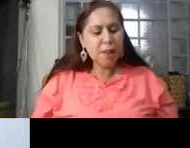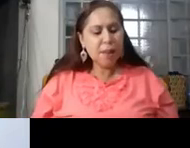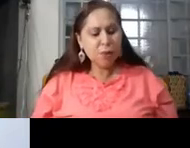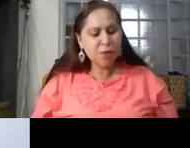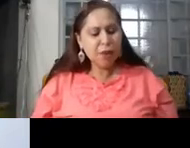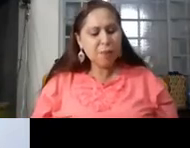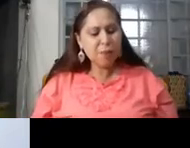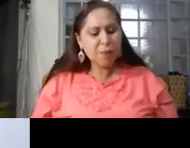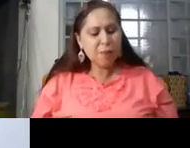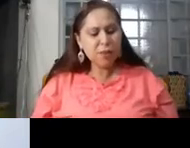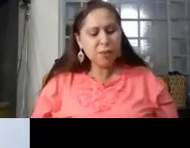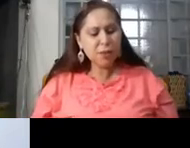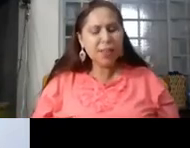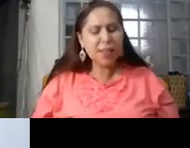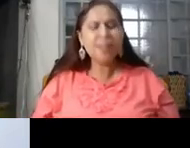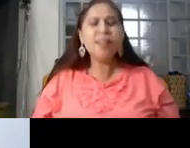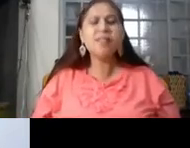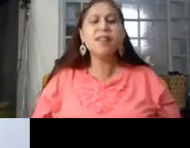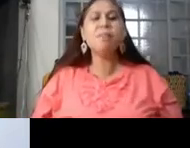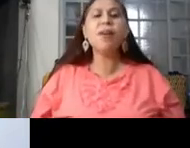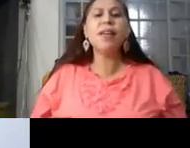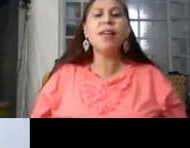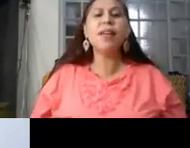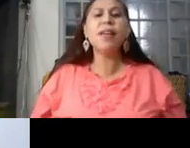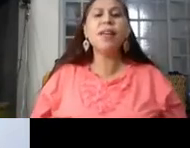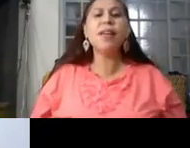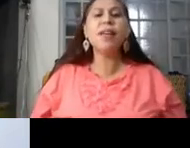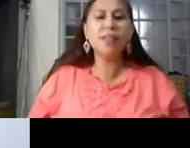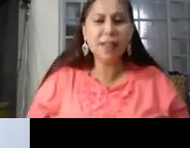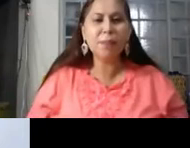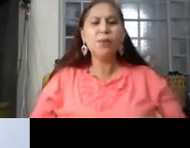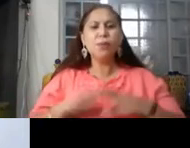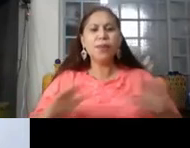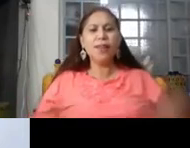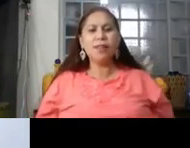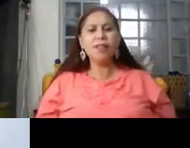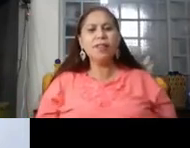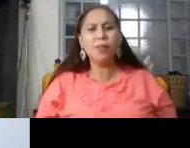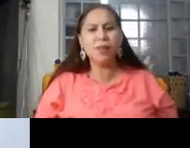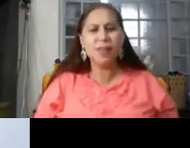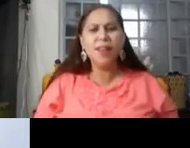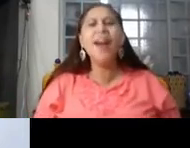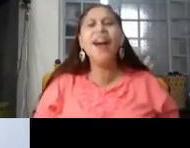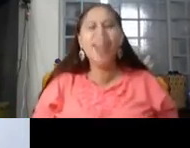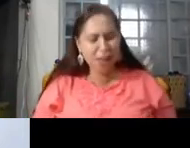elevador, vai para o 2º andar, fica na 3ª porta à esquerda. Pronto, morri. Olha o tanto de coisa.